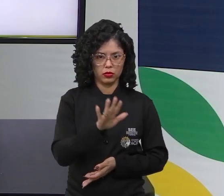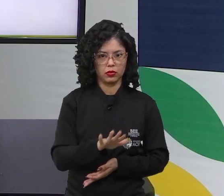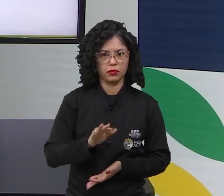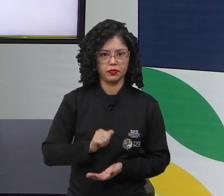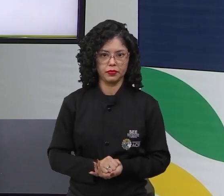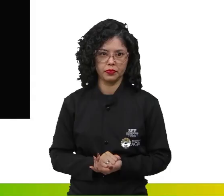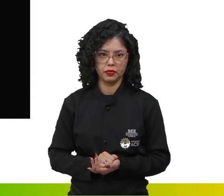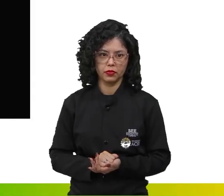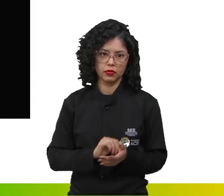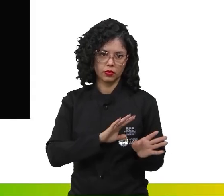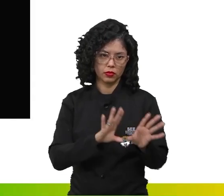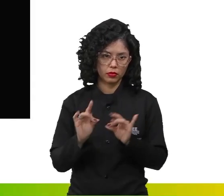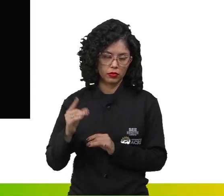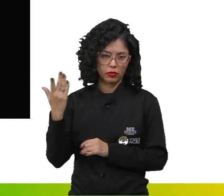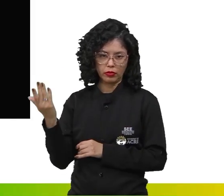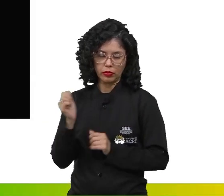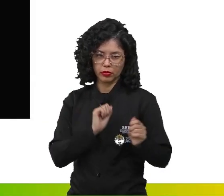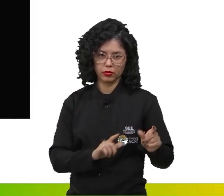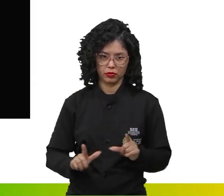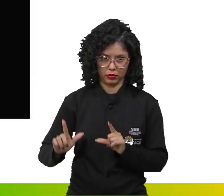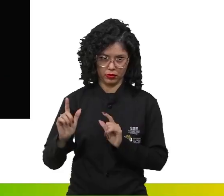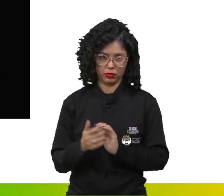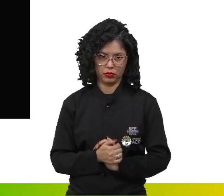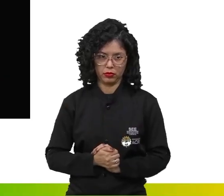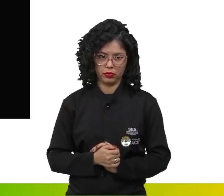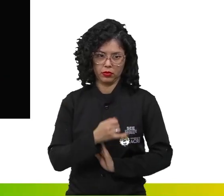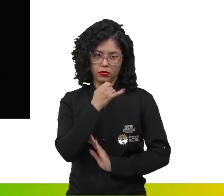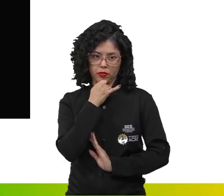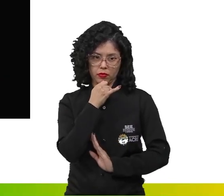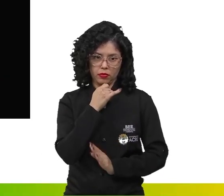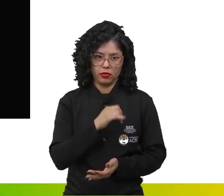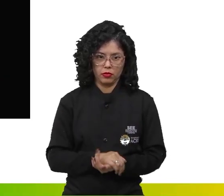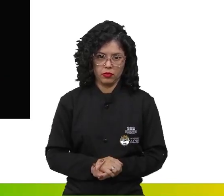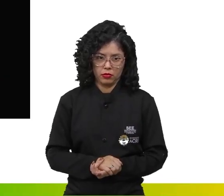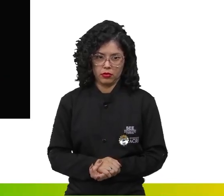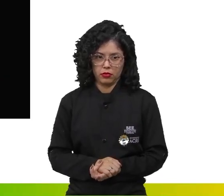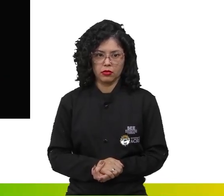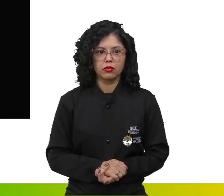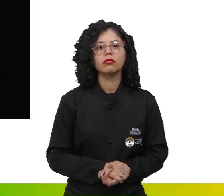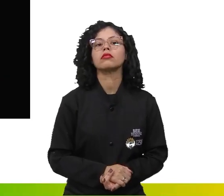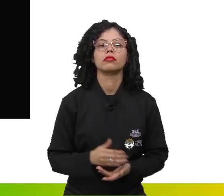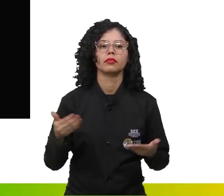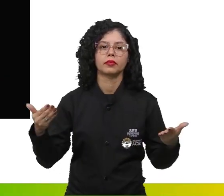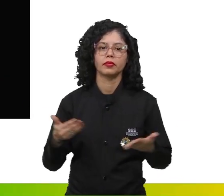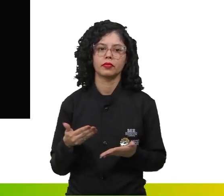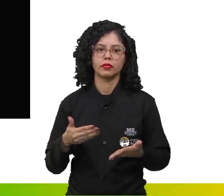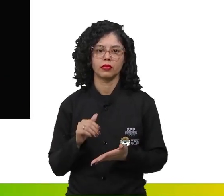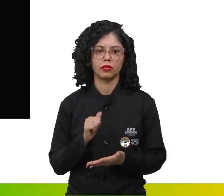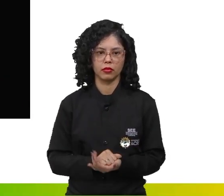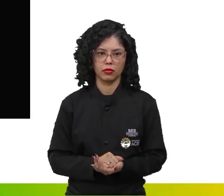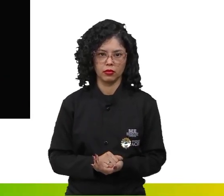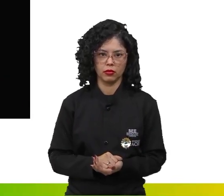trouxe para vocês, aí na tela, um exemplo aí do antes e do agora. Então, aí, inicialmente, eu tenho